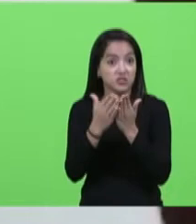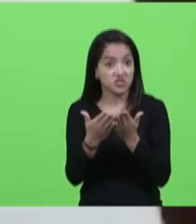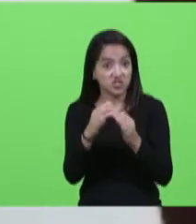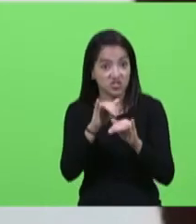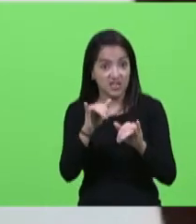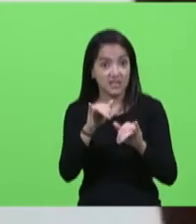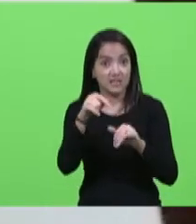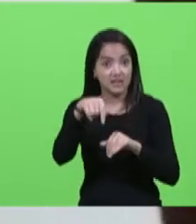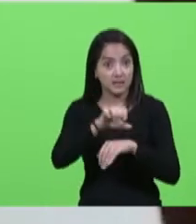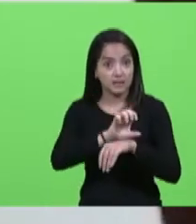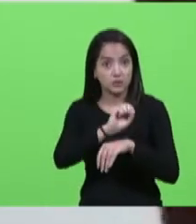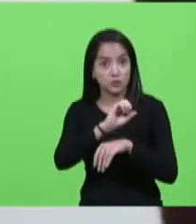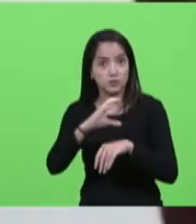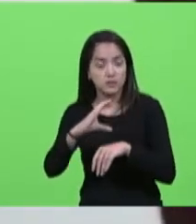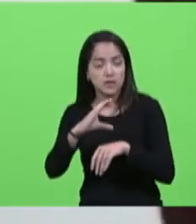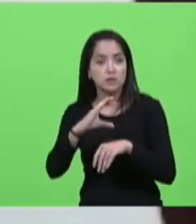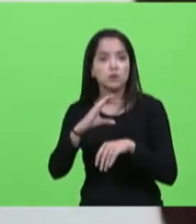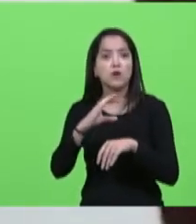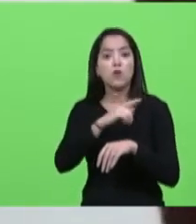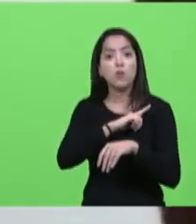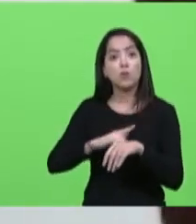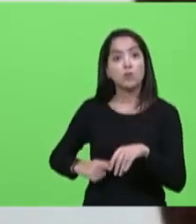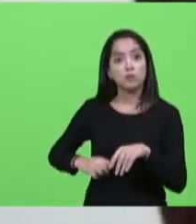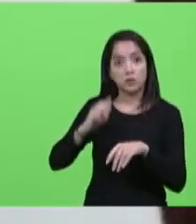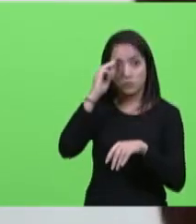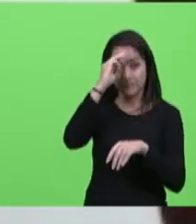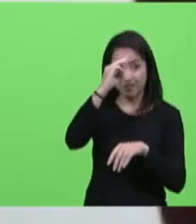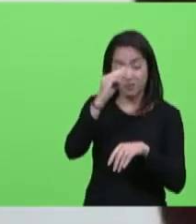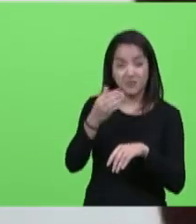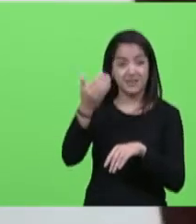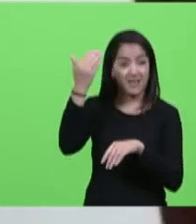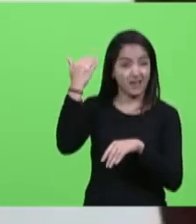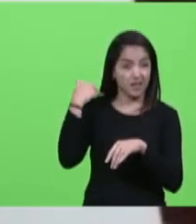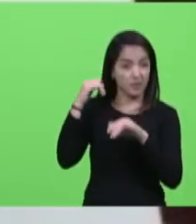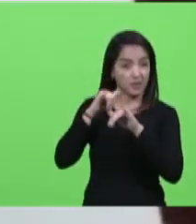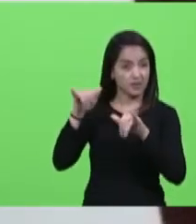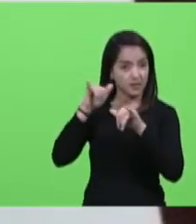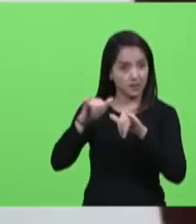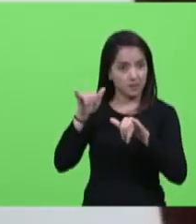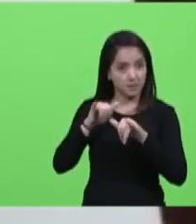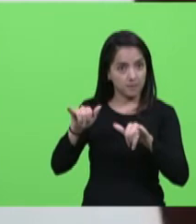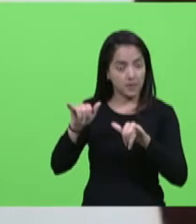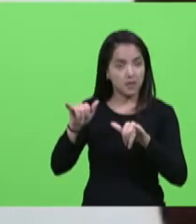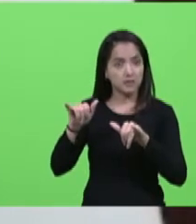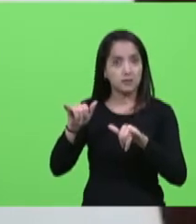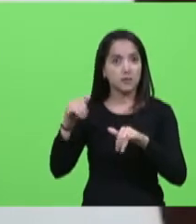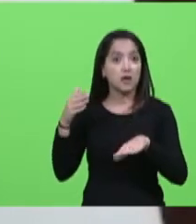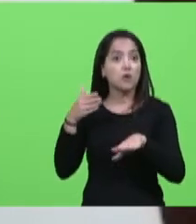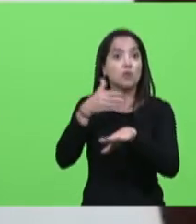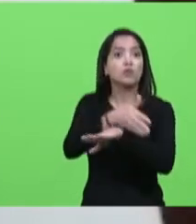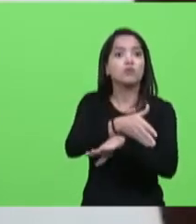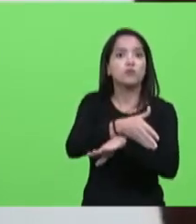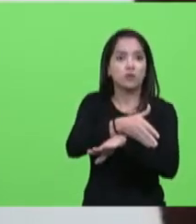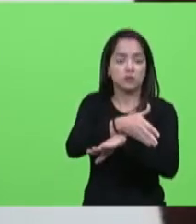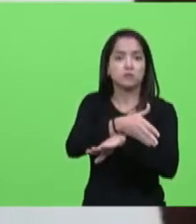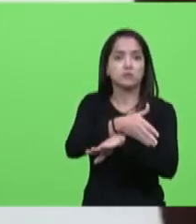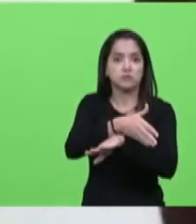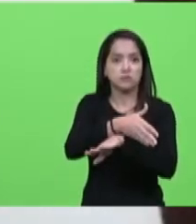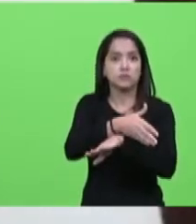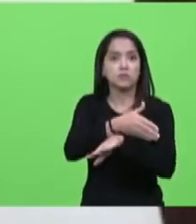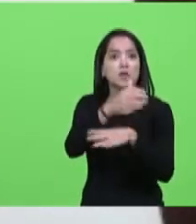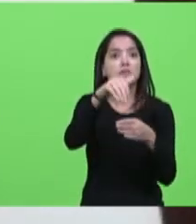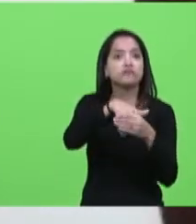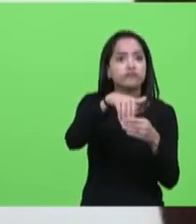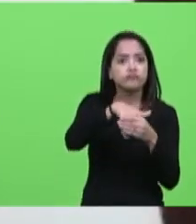o governador Moisés, na época da campanha, invadiu e cooptou os votos